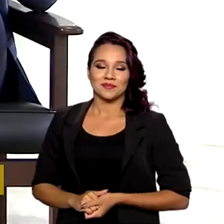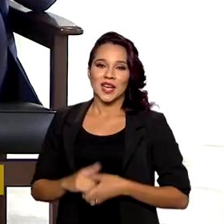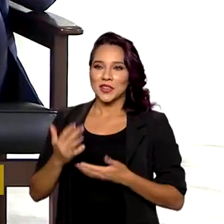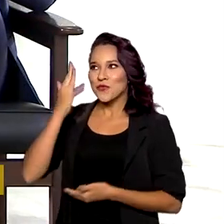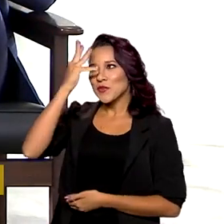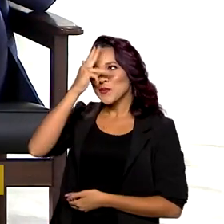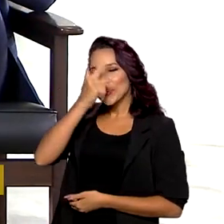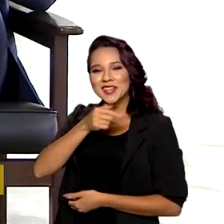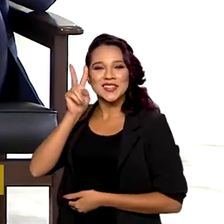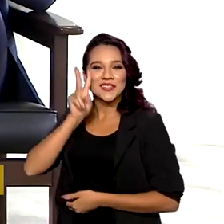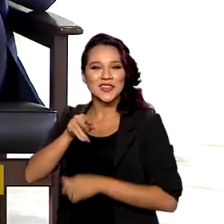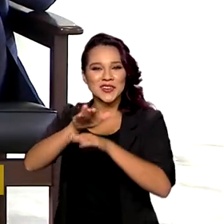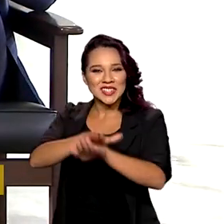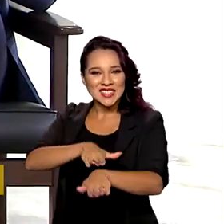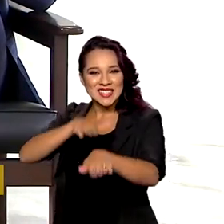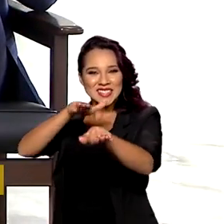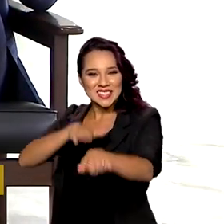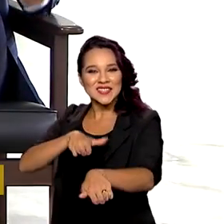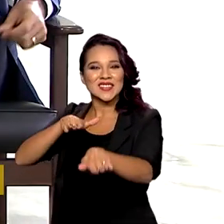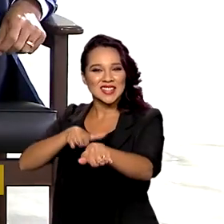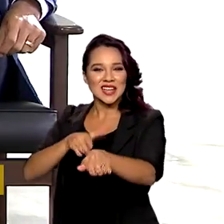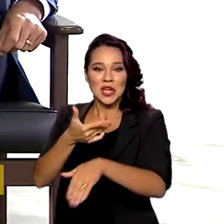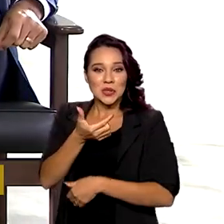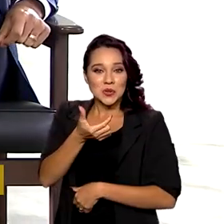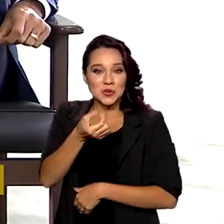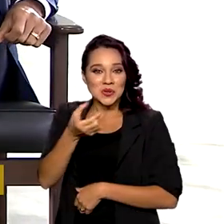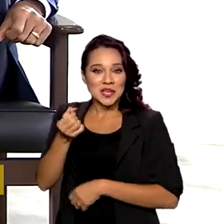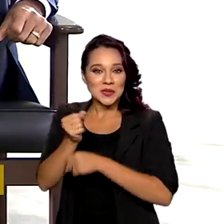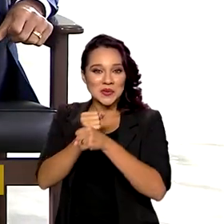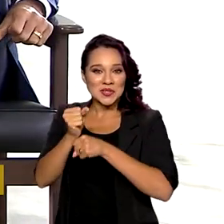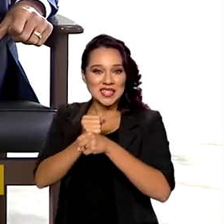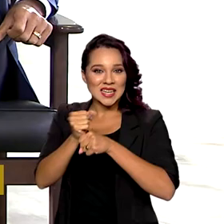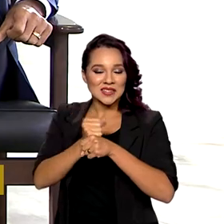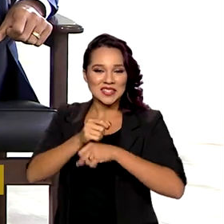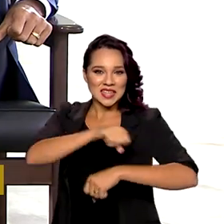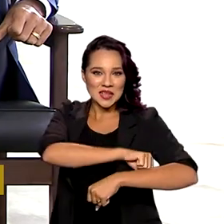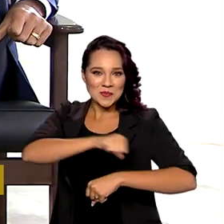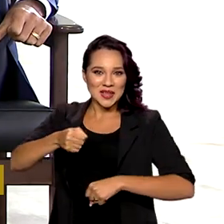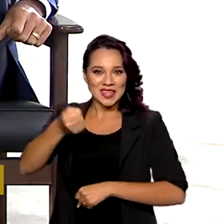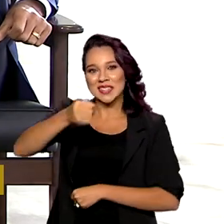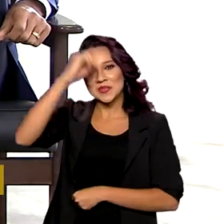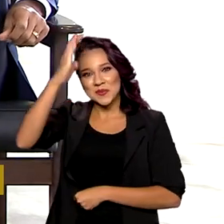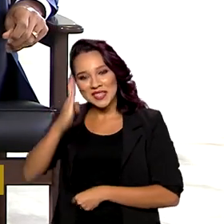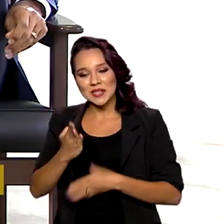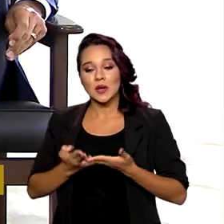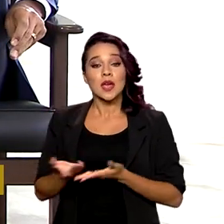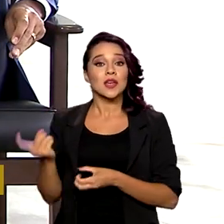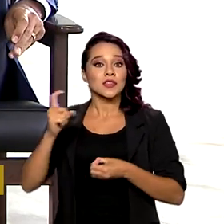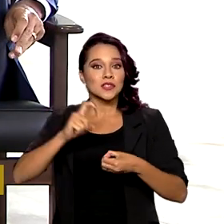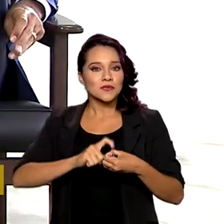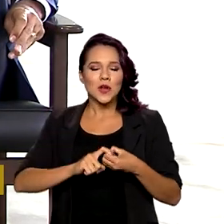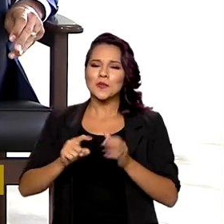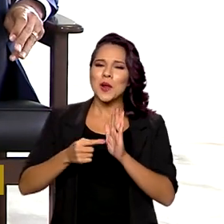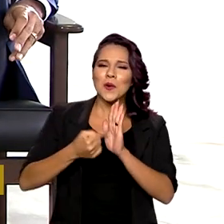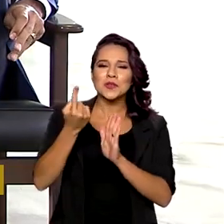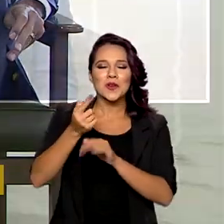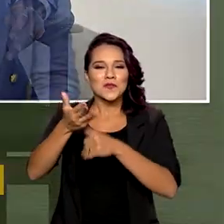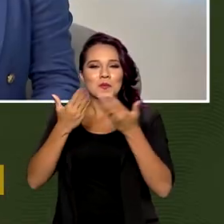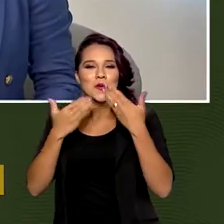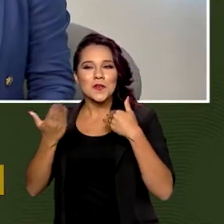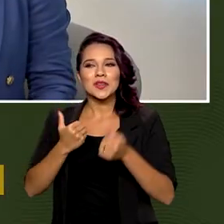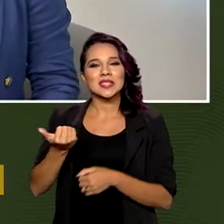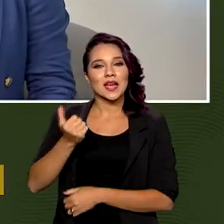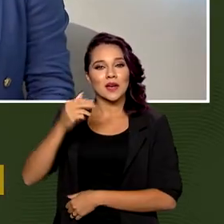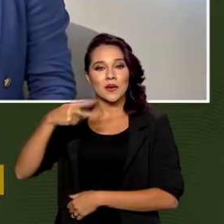Foi bonito o desfile do bicentenário, né, Paulo? Foi, foi. Mais uma vez a TV Brasil mostrando tudo ao vivo para você. E a gente volta a falar pela última vez com a